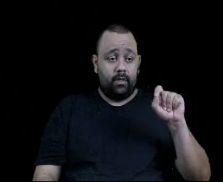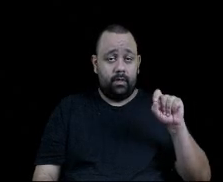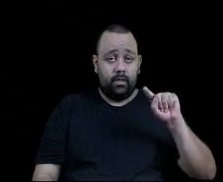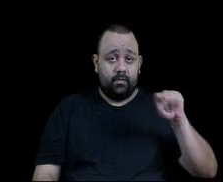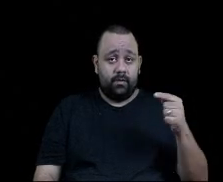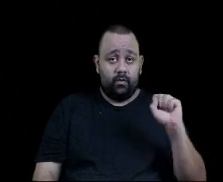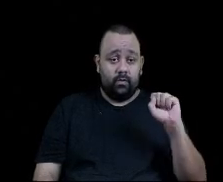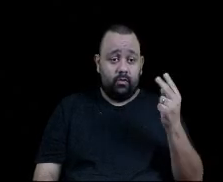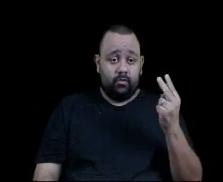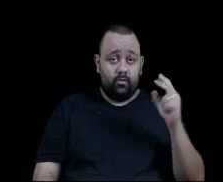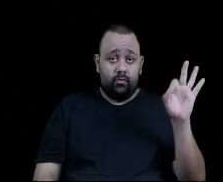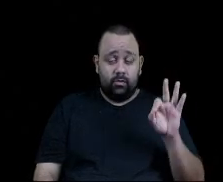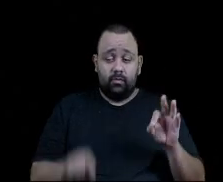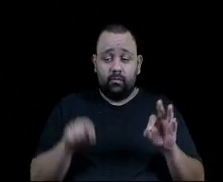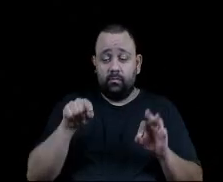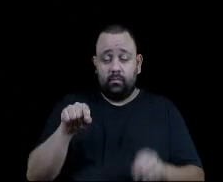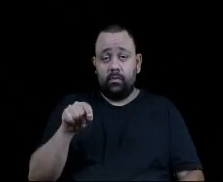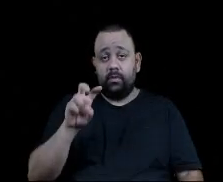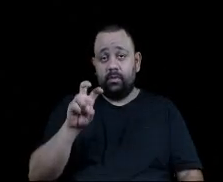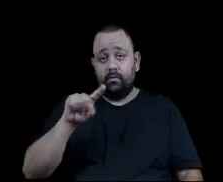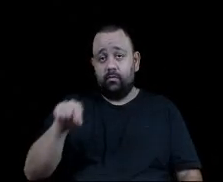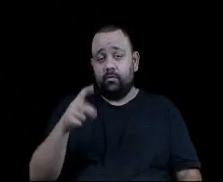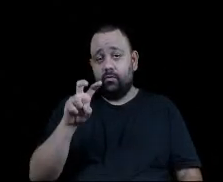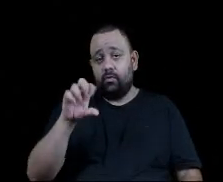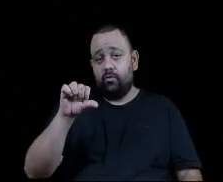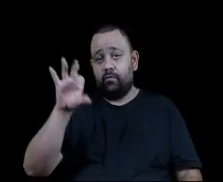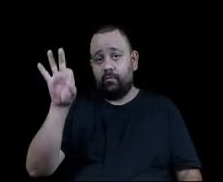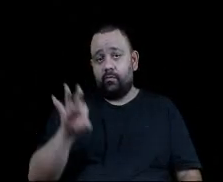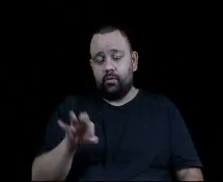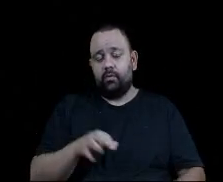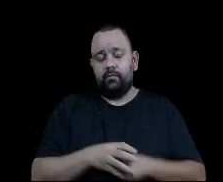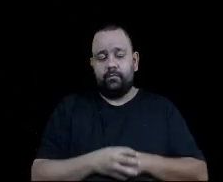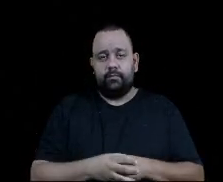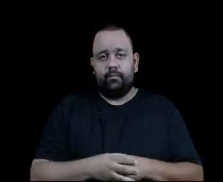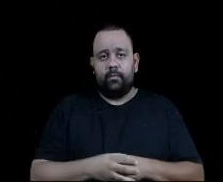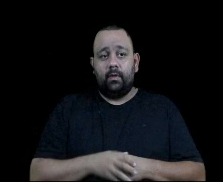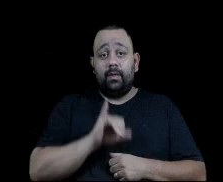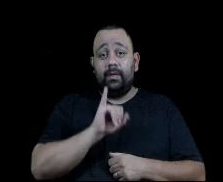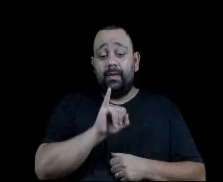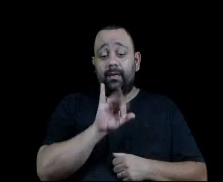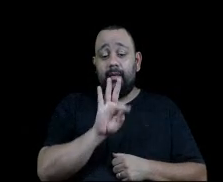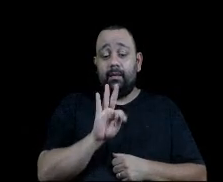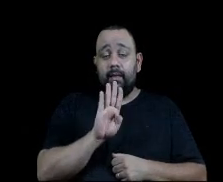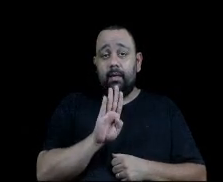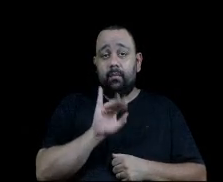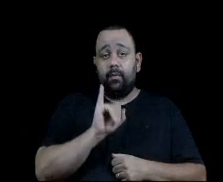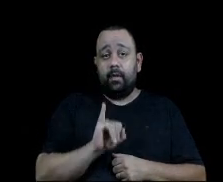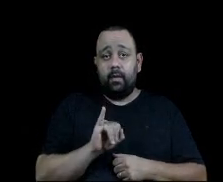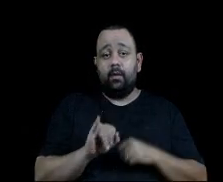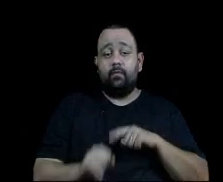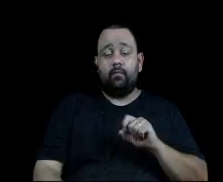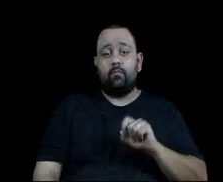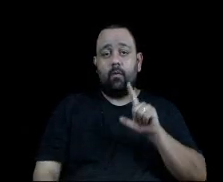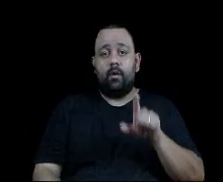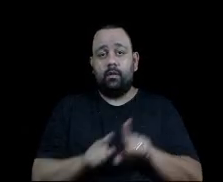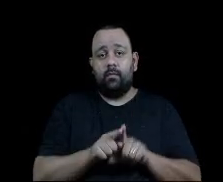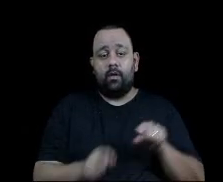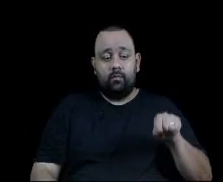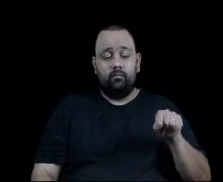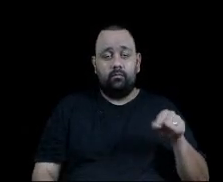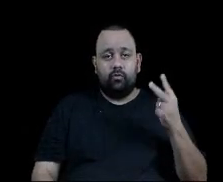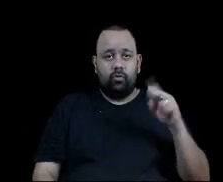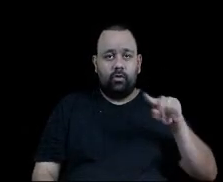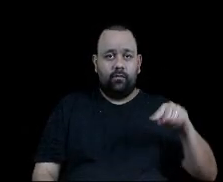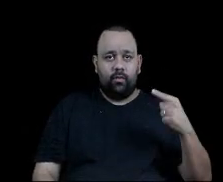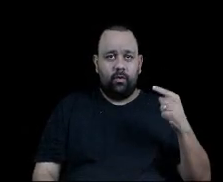teve um aumento no quadrimestre de 10,82% e anual de 5,59%. O ITBI teve um aumento